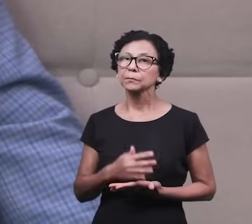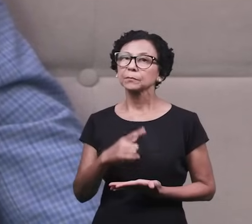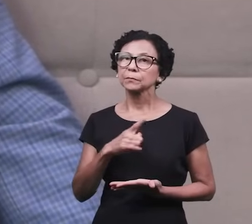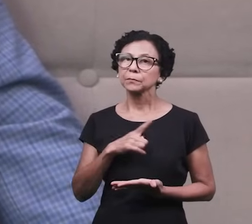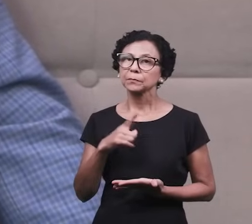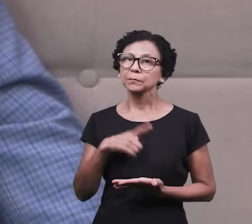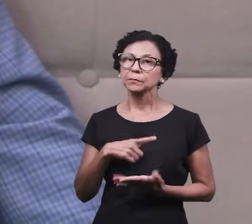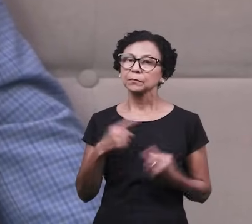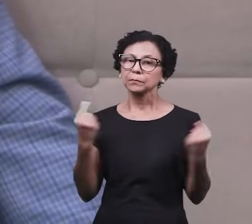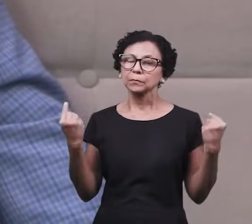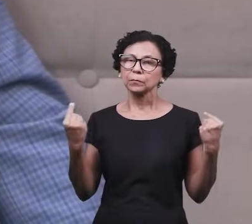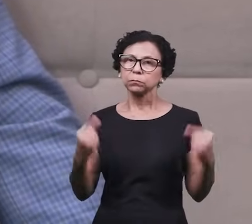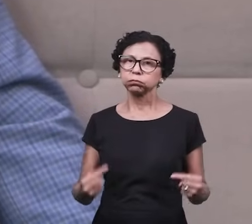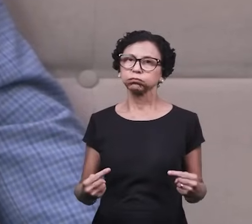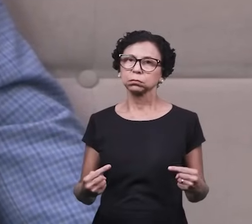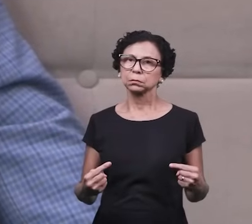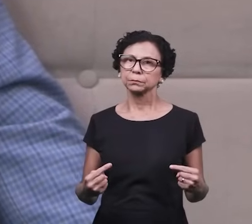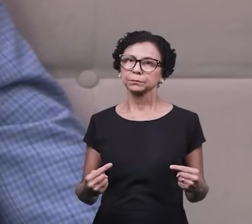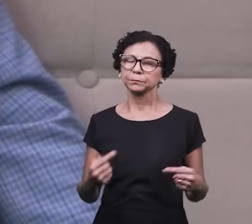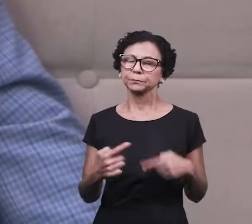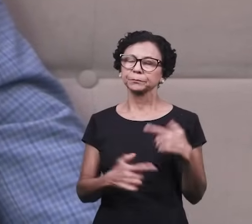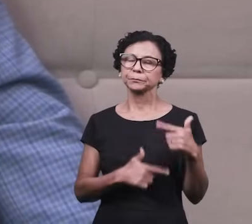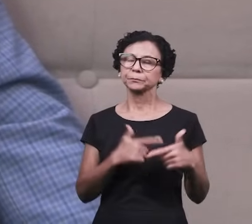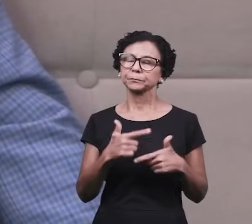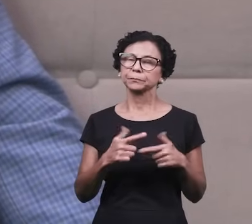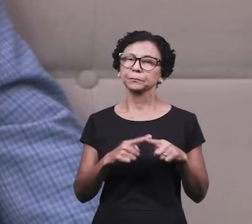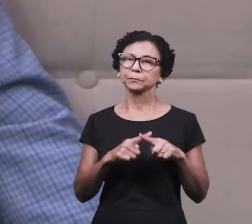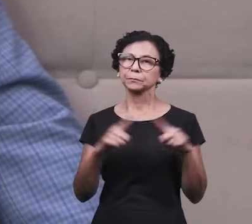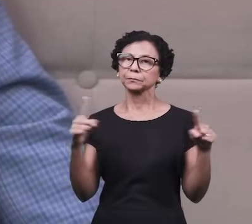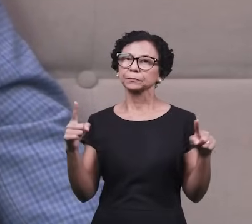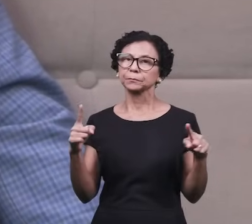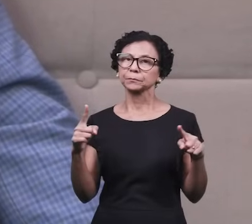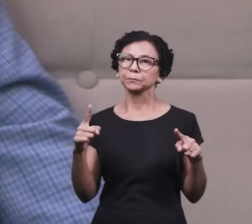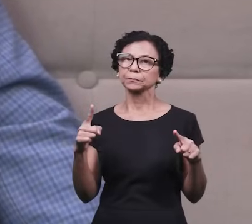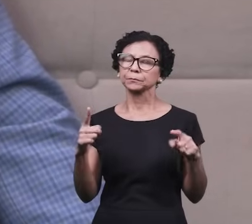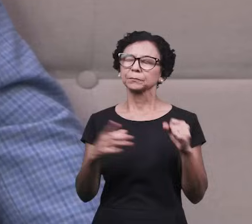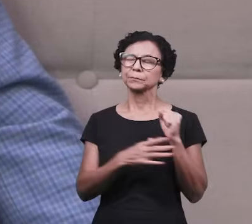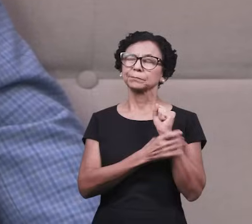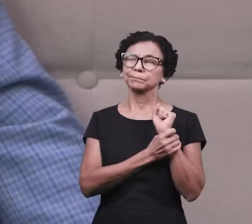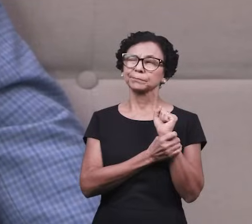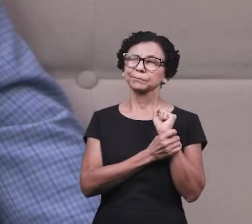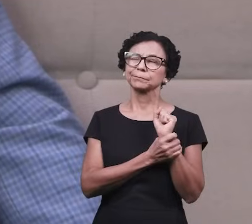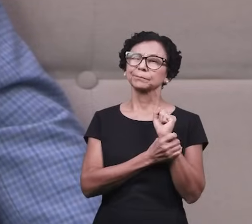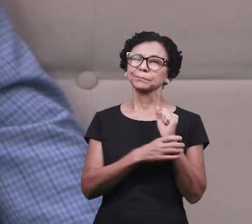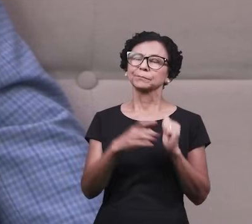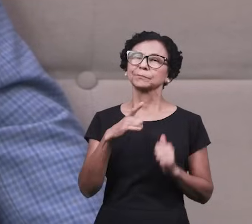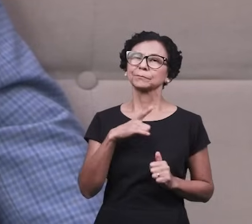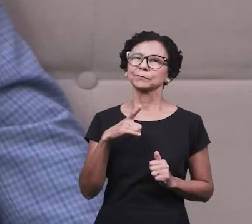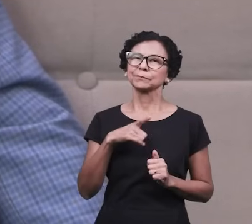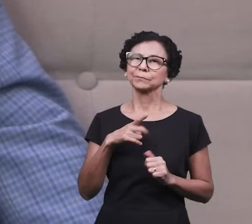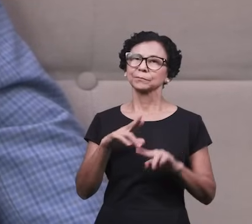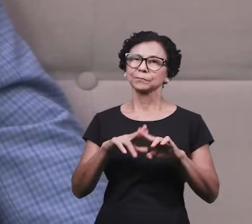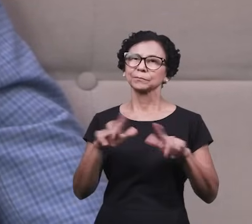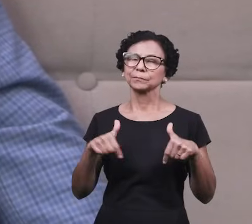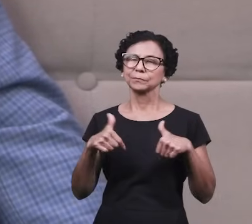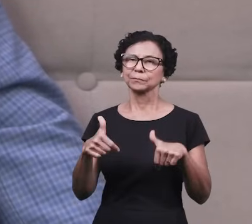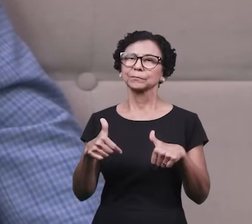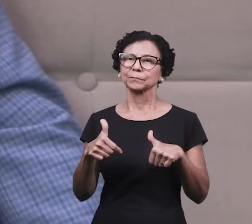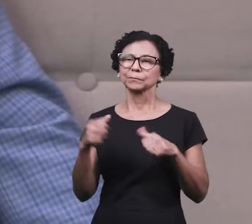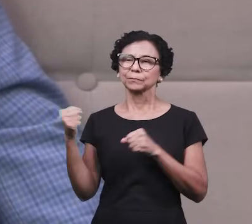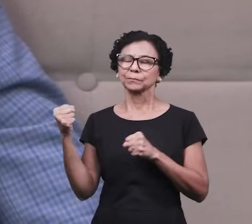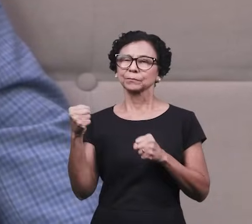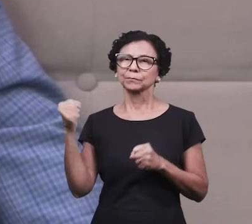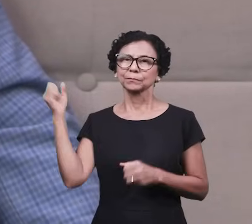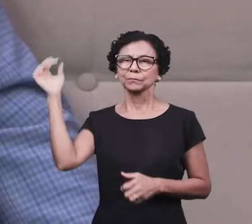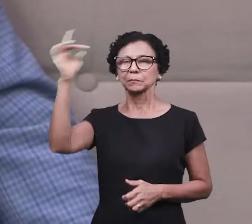oposições. Mas temos a segurança de que, pela ação gloriosa do Espírito